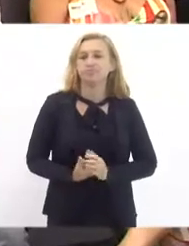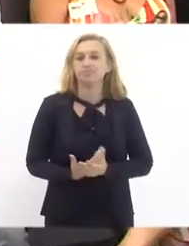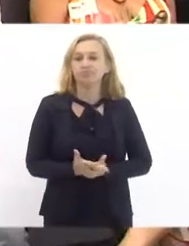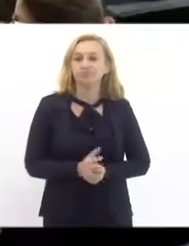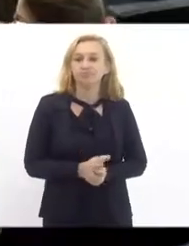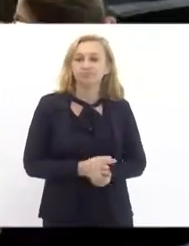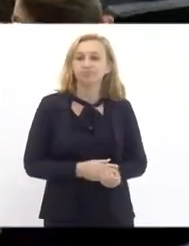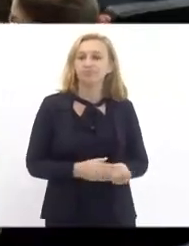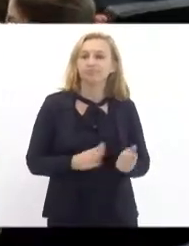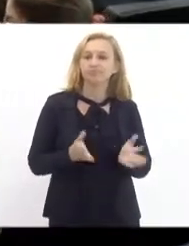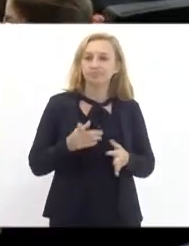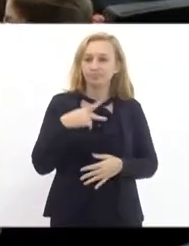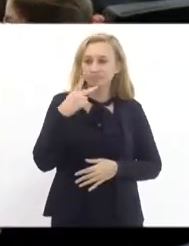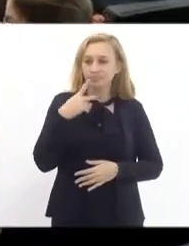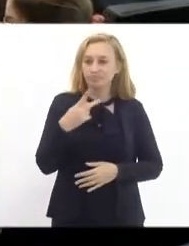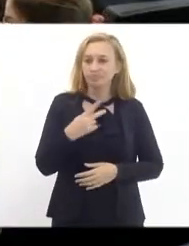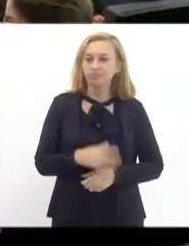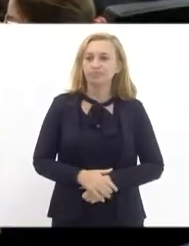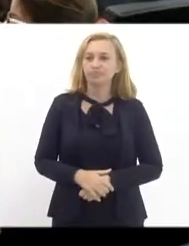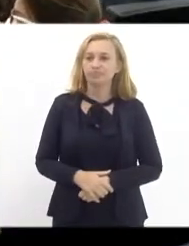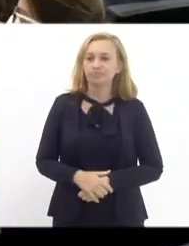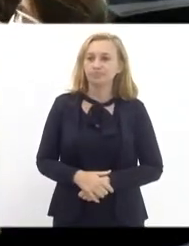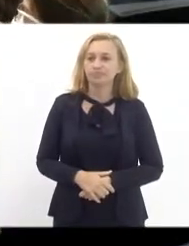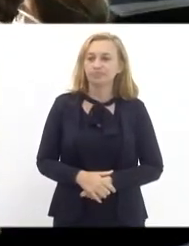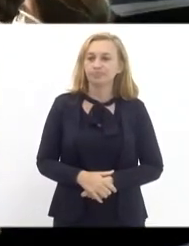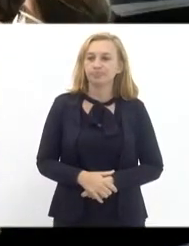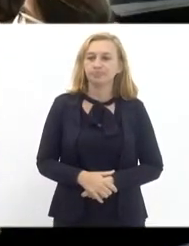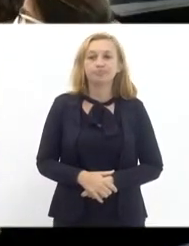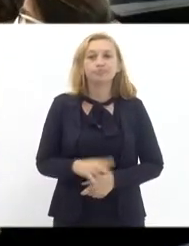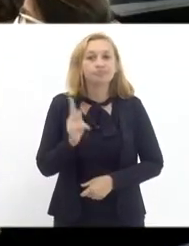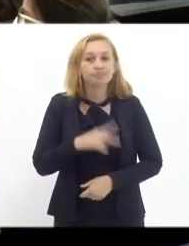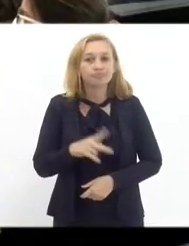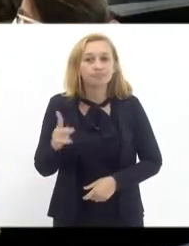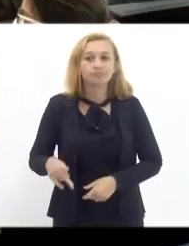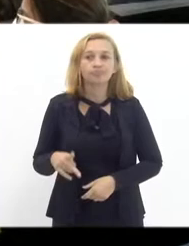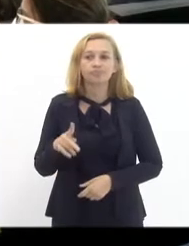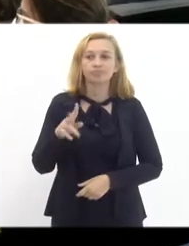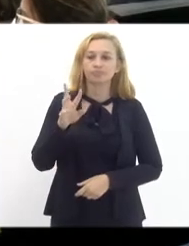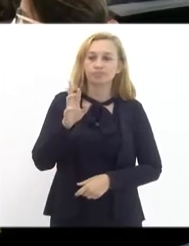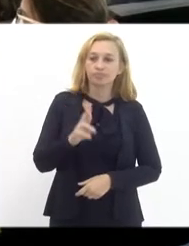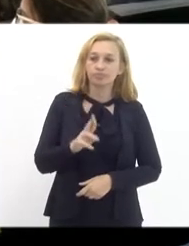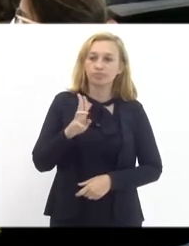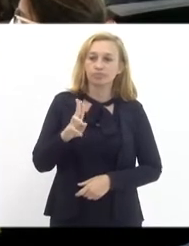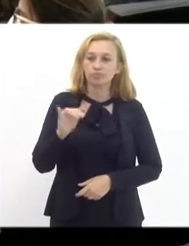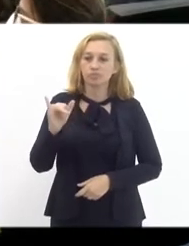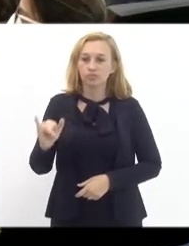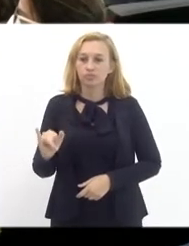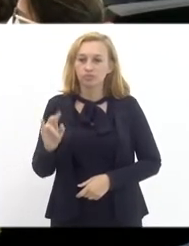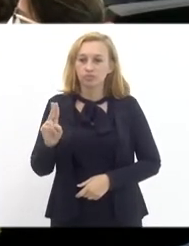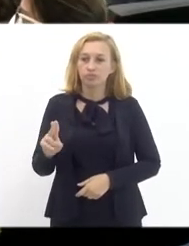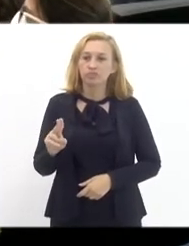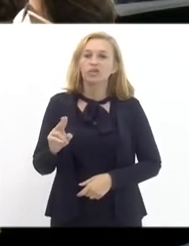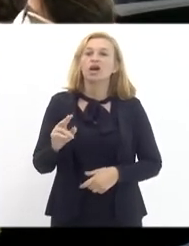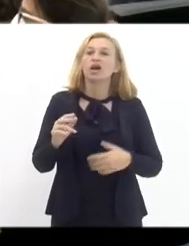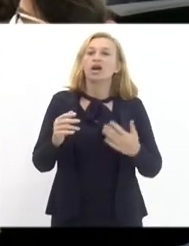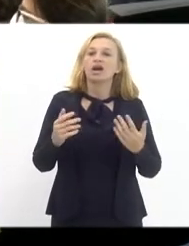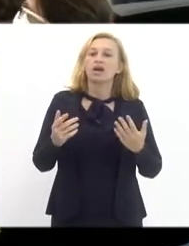Bom, passo a palavra agora ao nosso professor Rui, representando a